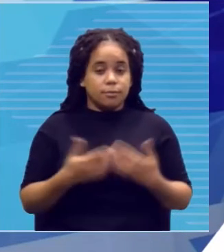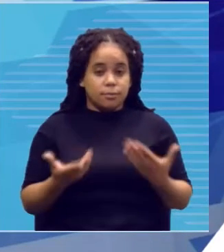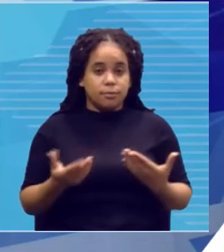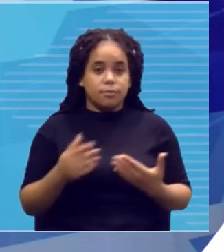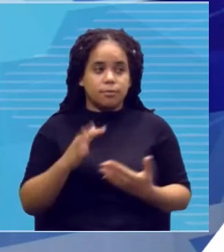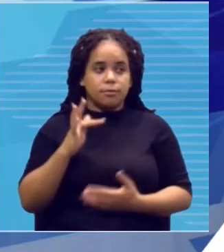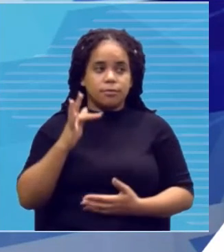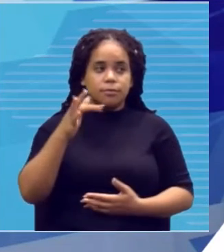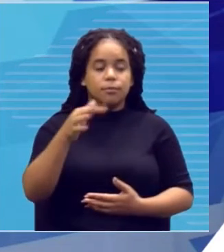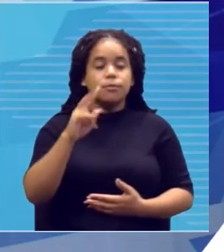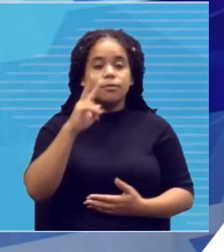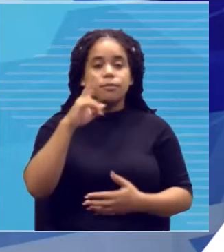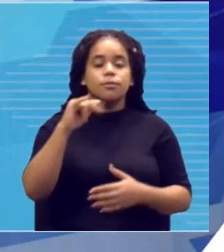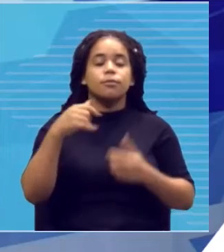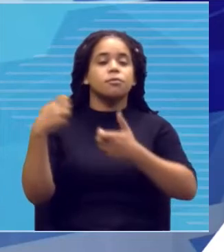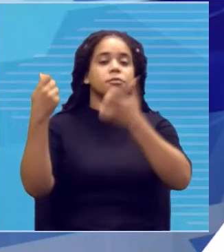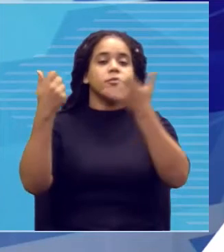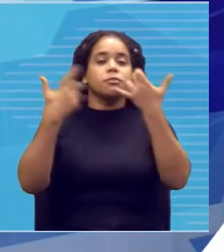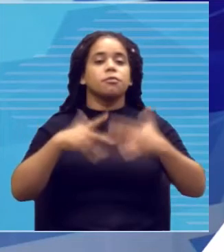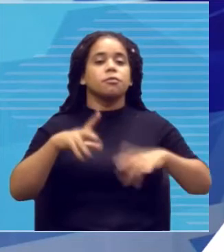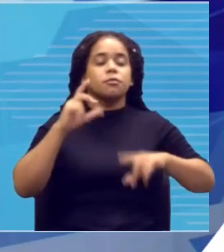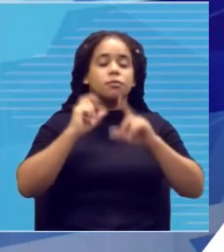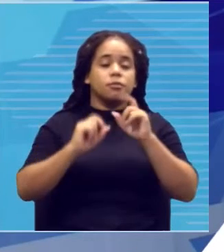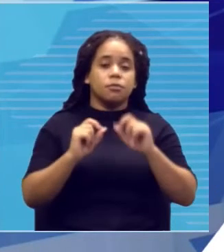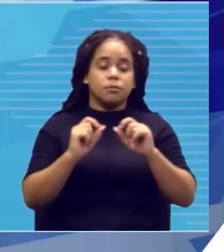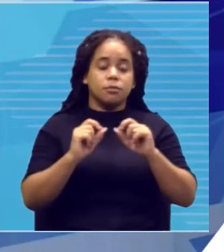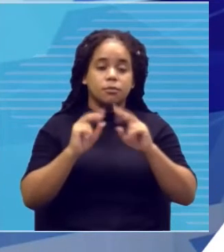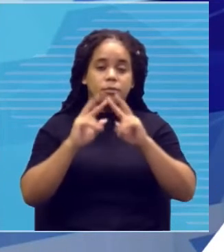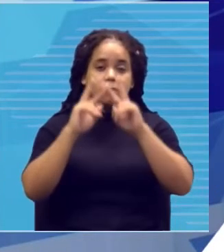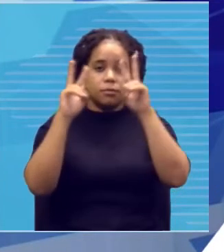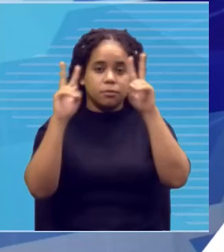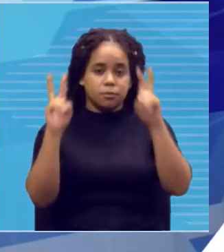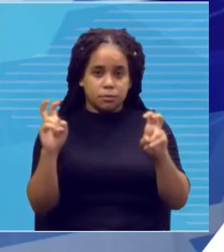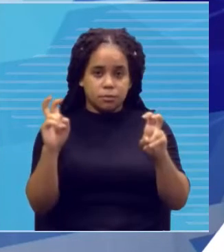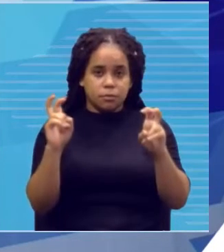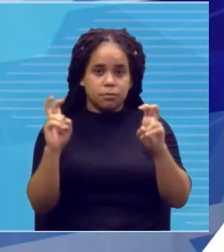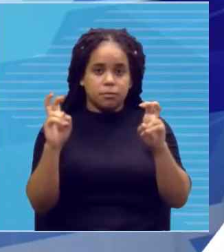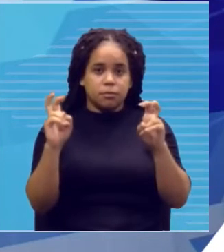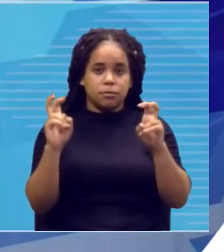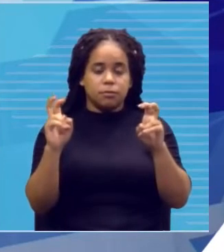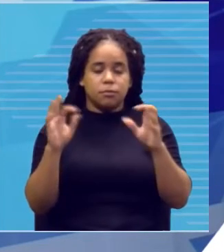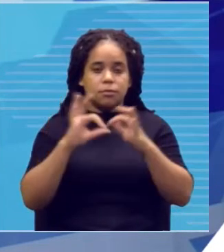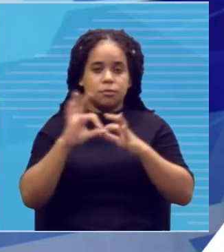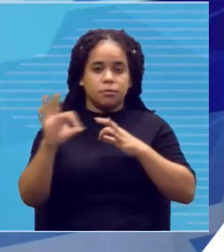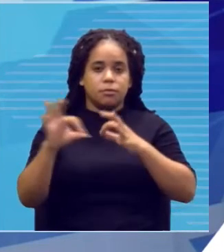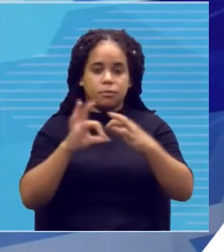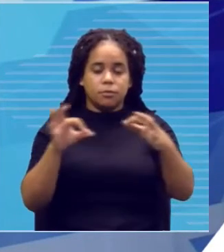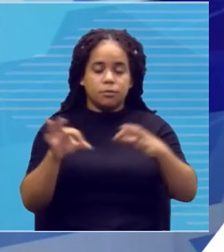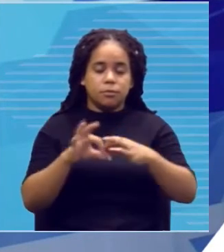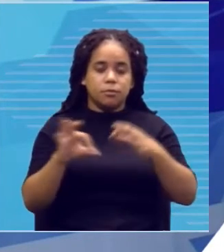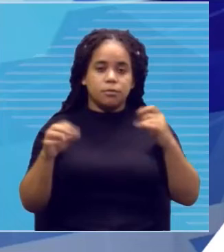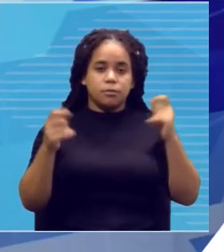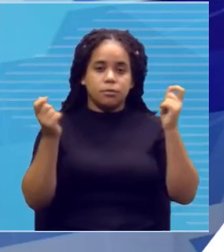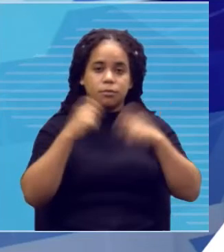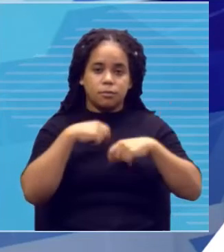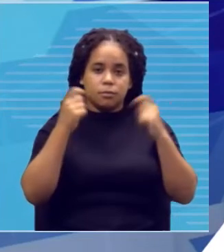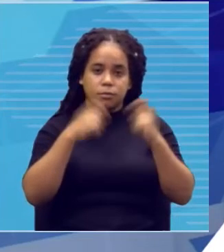futuramente a gente vai falar tá sobre medidas de capacidade